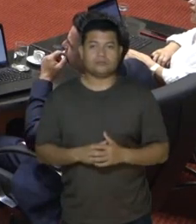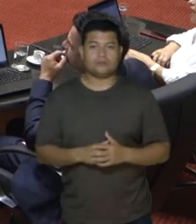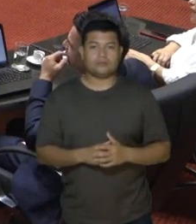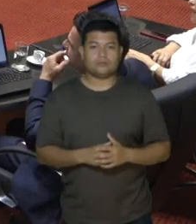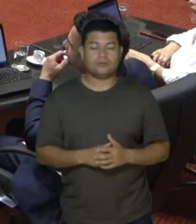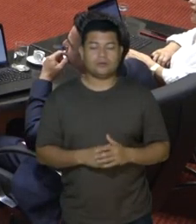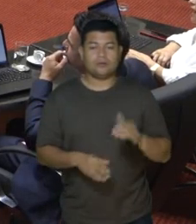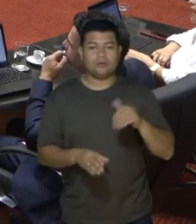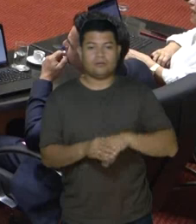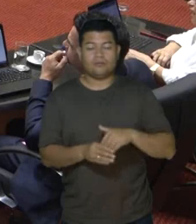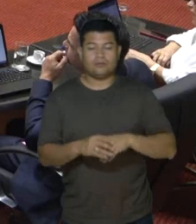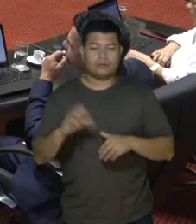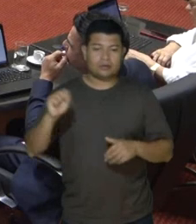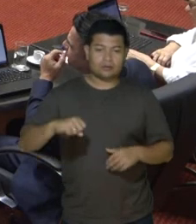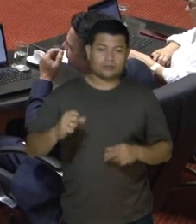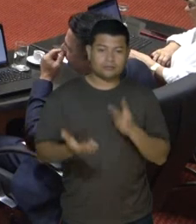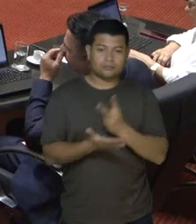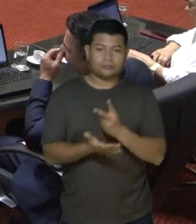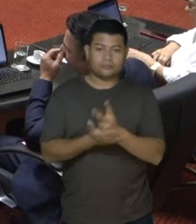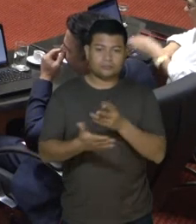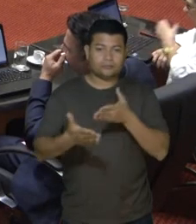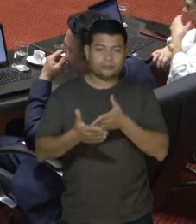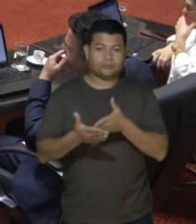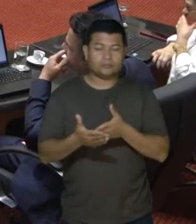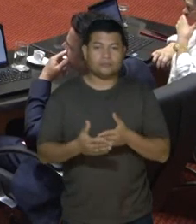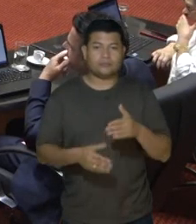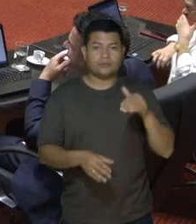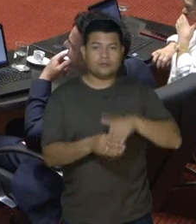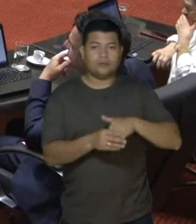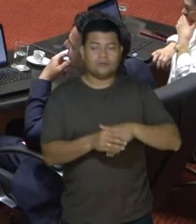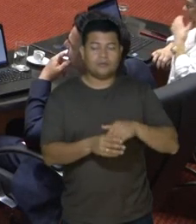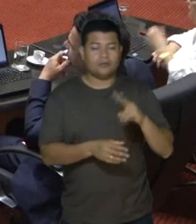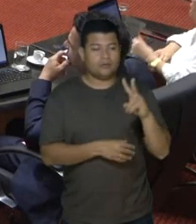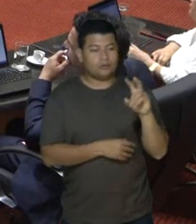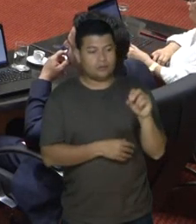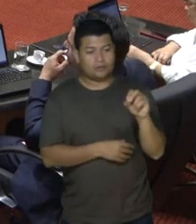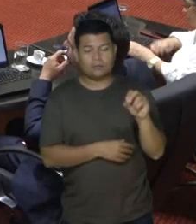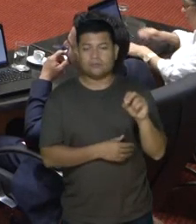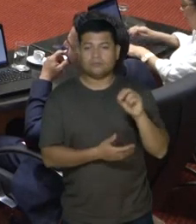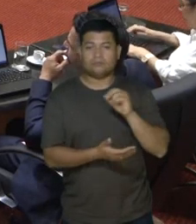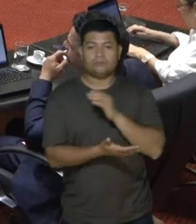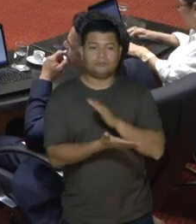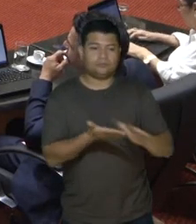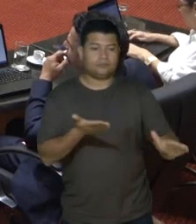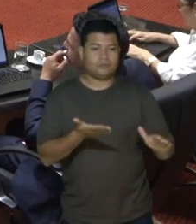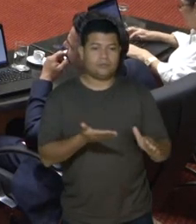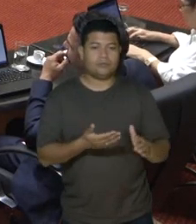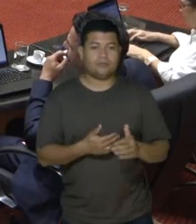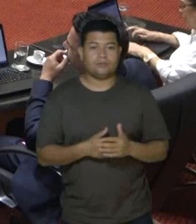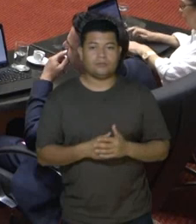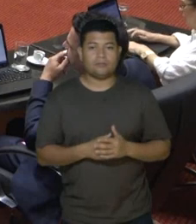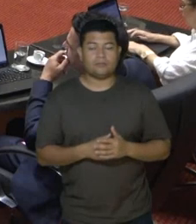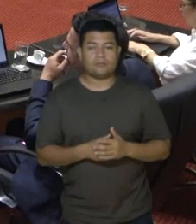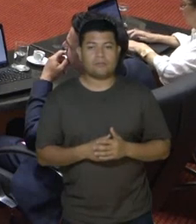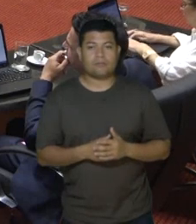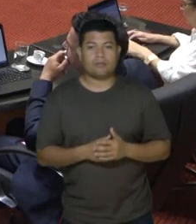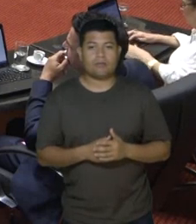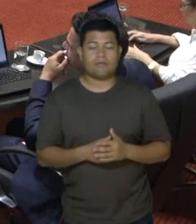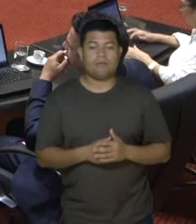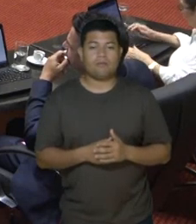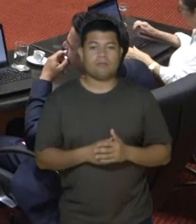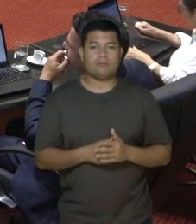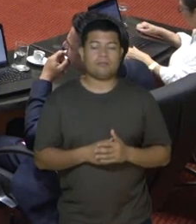vota sim, mantém o veto. Quem vota não, rejeita o veto. Um mantém, dois derruba.